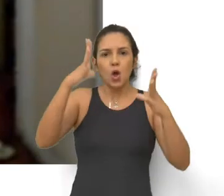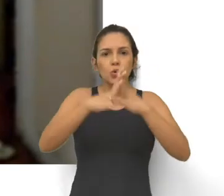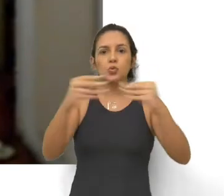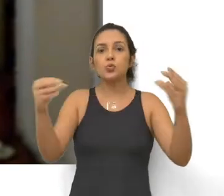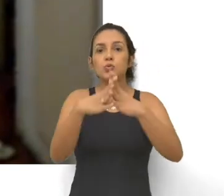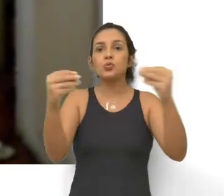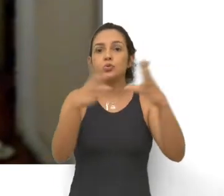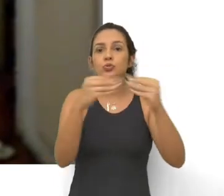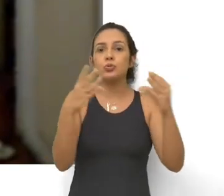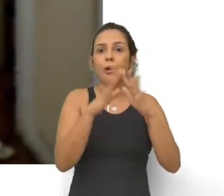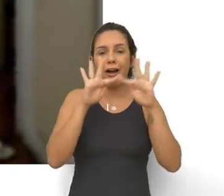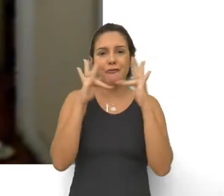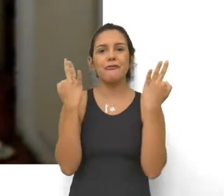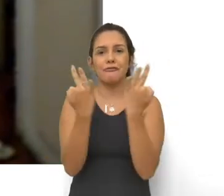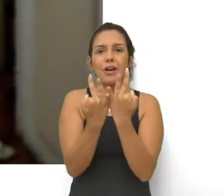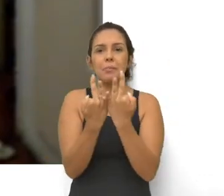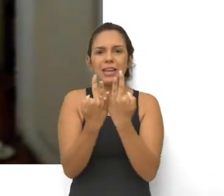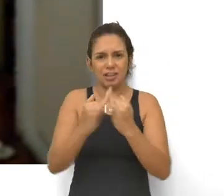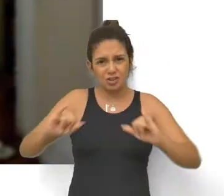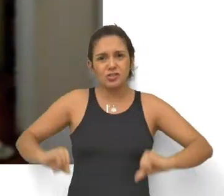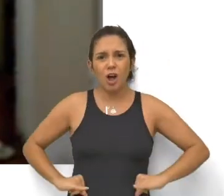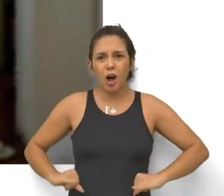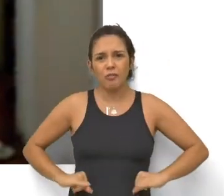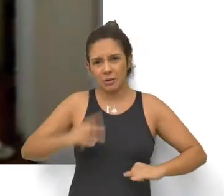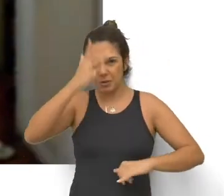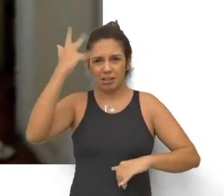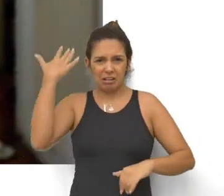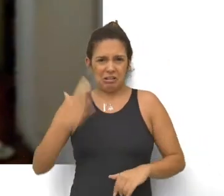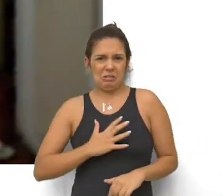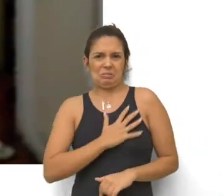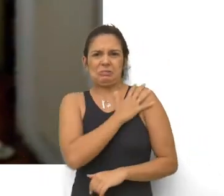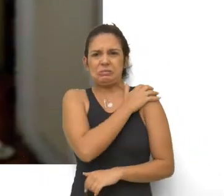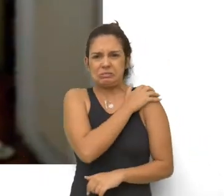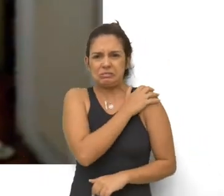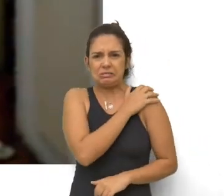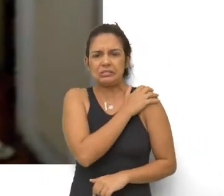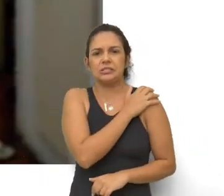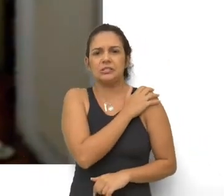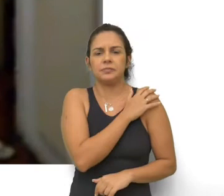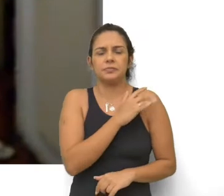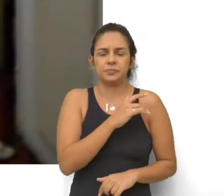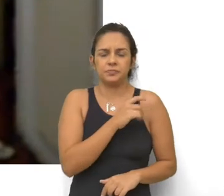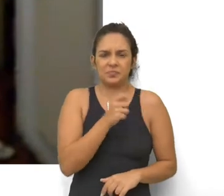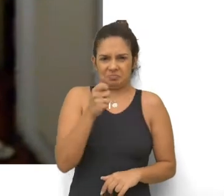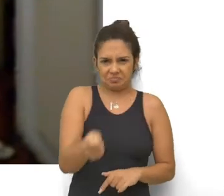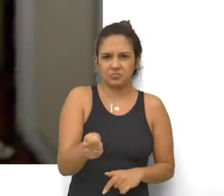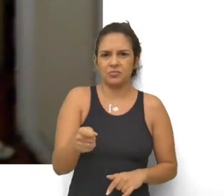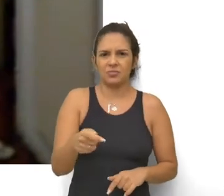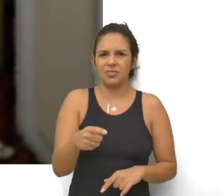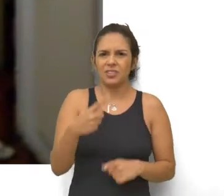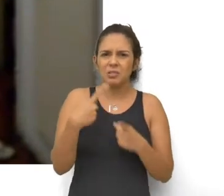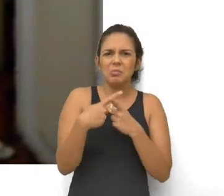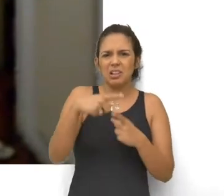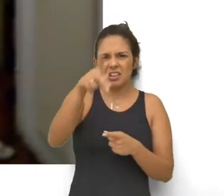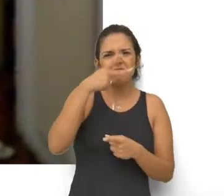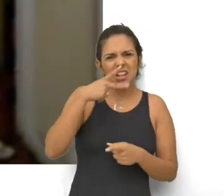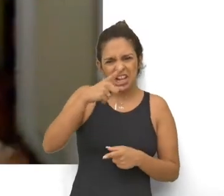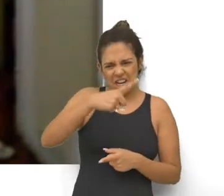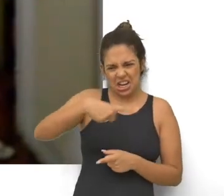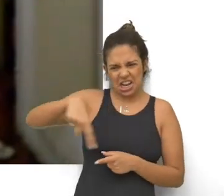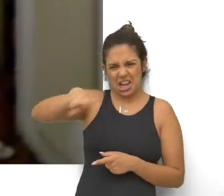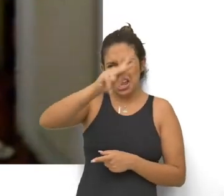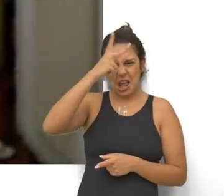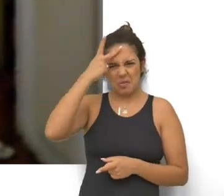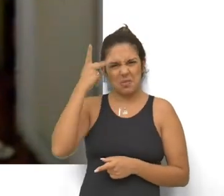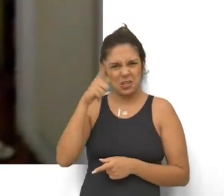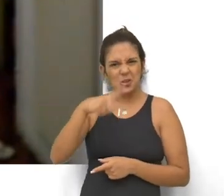E então, uma pessoa desavisada poderia dizer: nossa, essas pessoas são muito ressentidas, até hoje elas